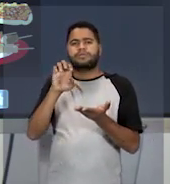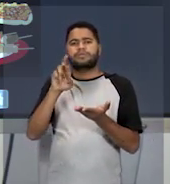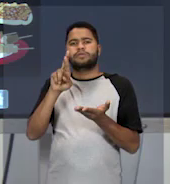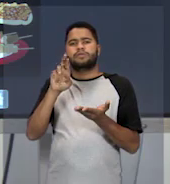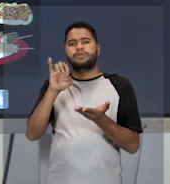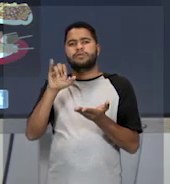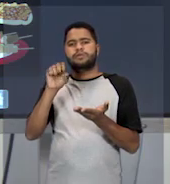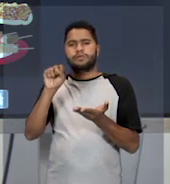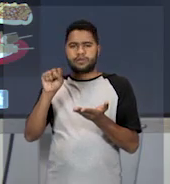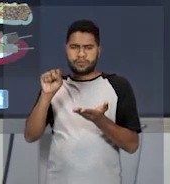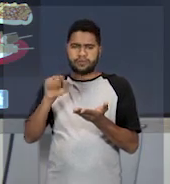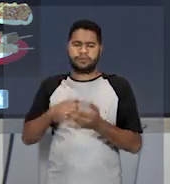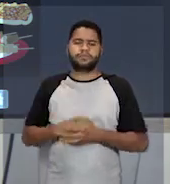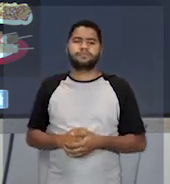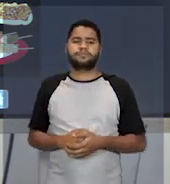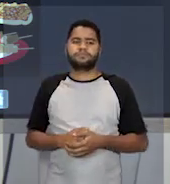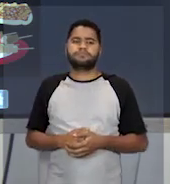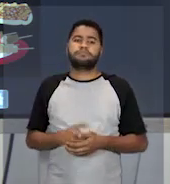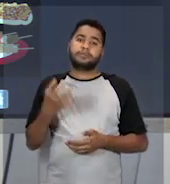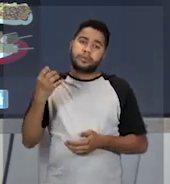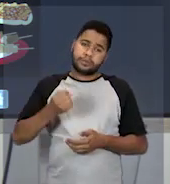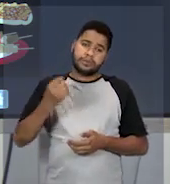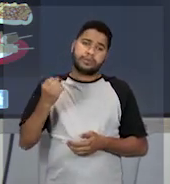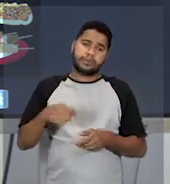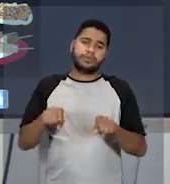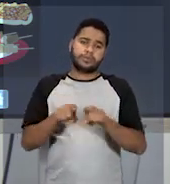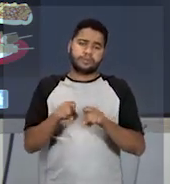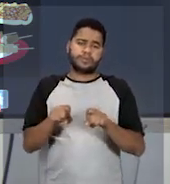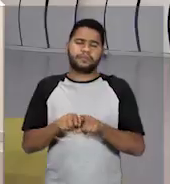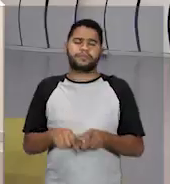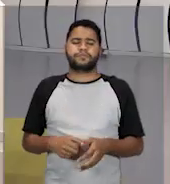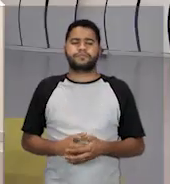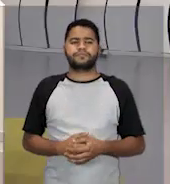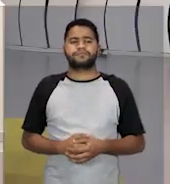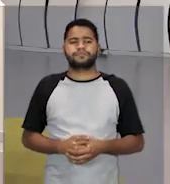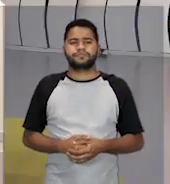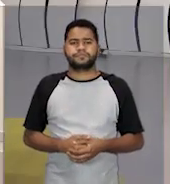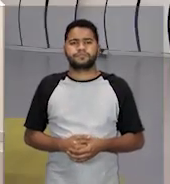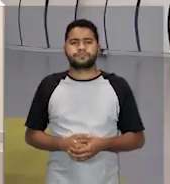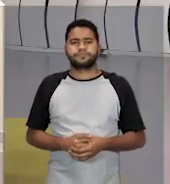tá rico aí em proteínas. Leite também tem proteínas, tá?